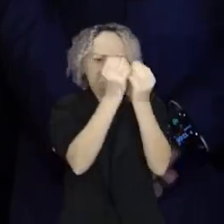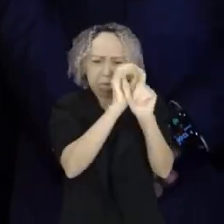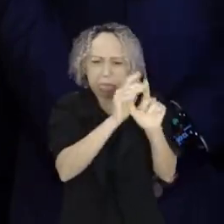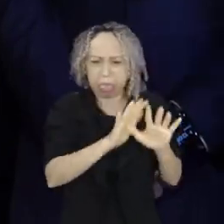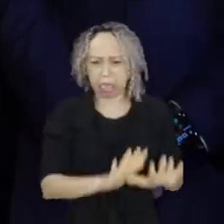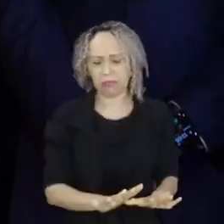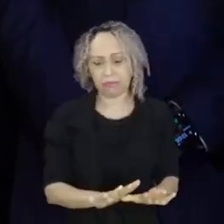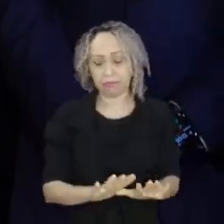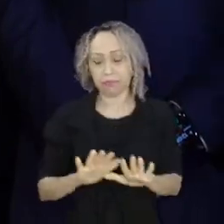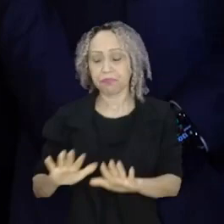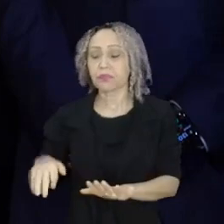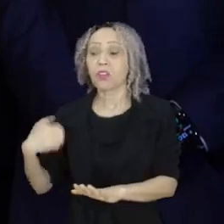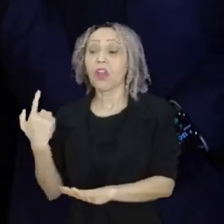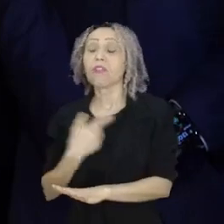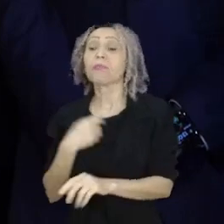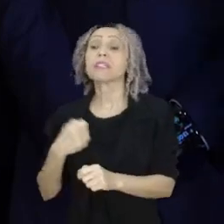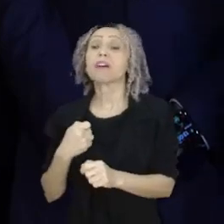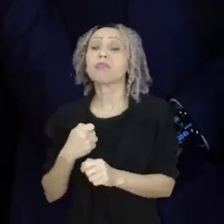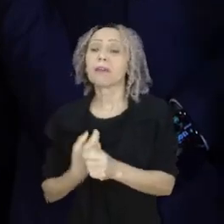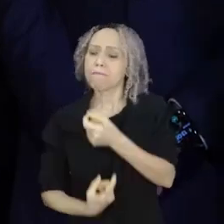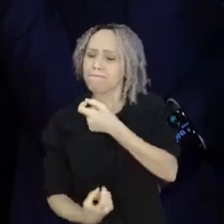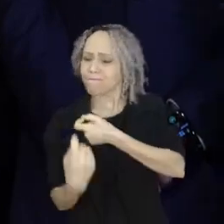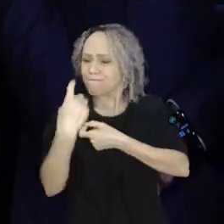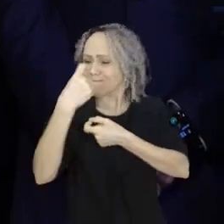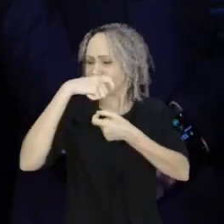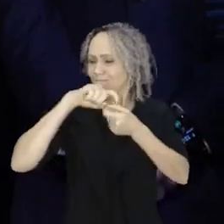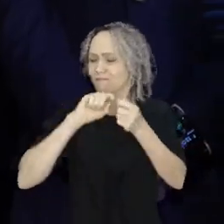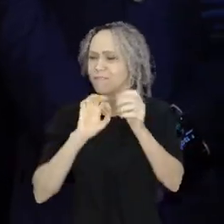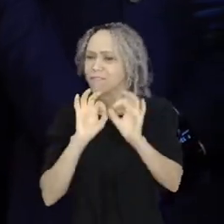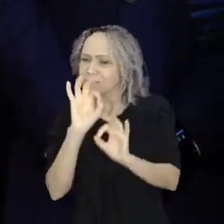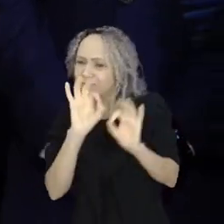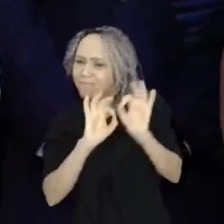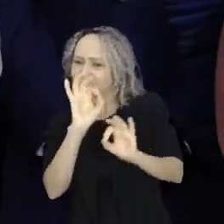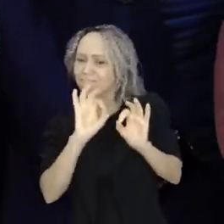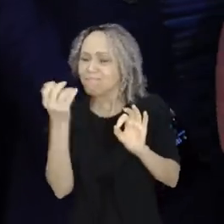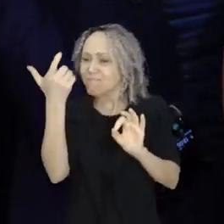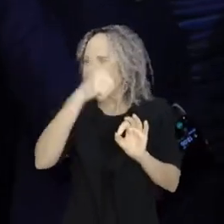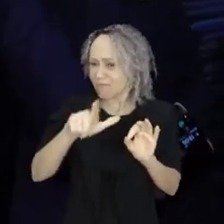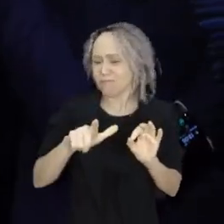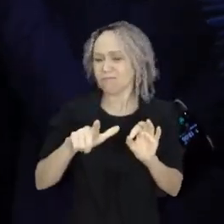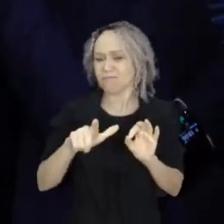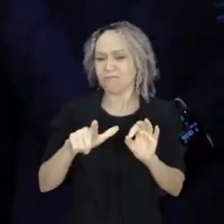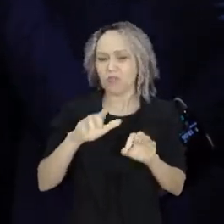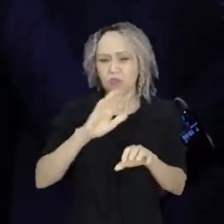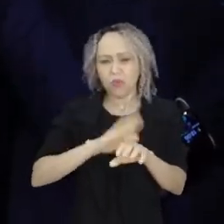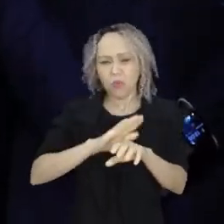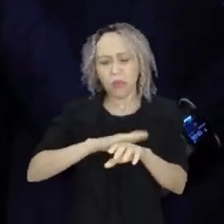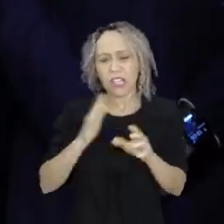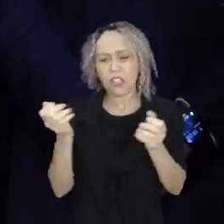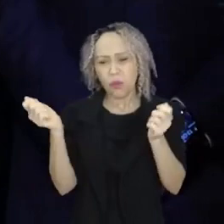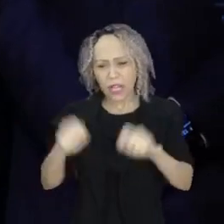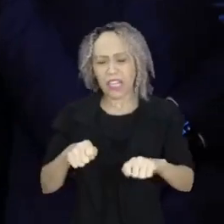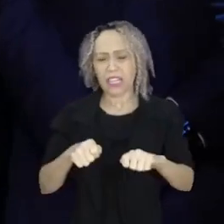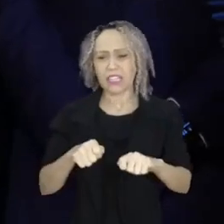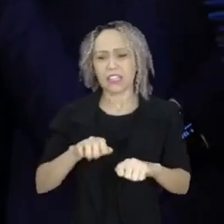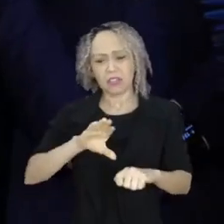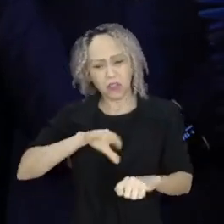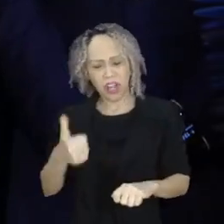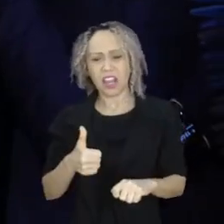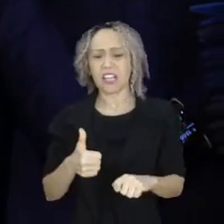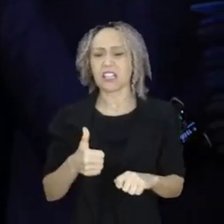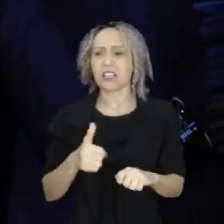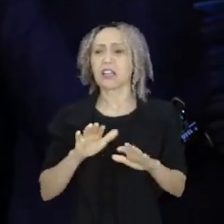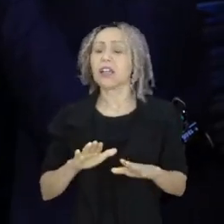mais competência, com muito mais vontade, com muito mais disposição, porque foi para isso que eu me candidatei outra vez à presidência